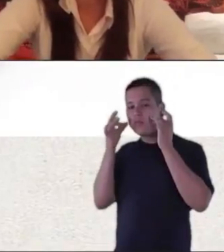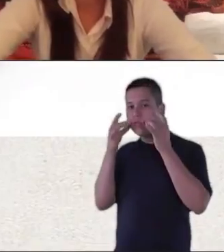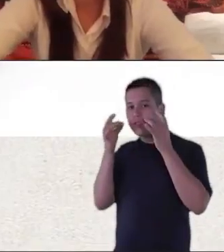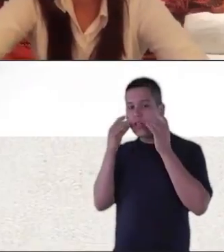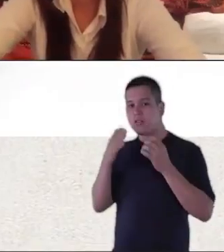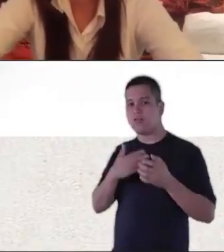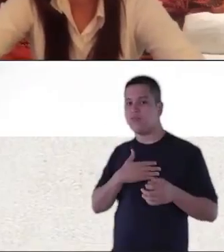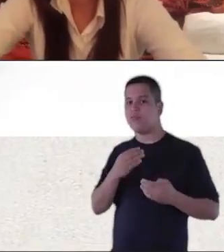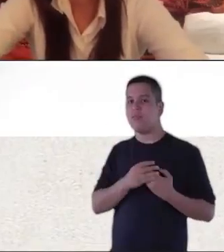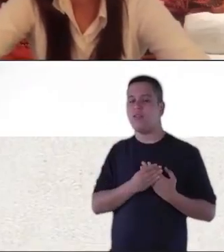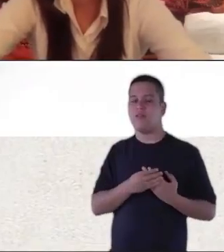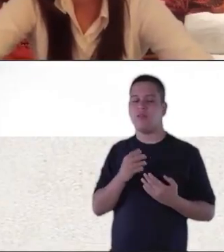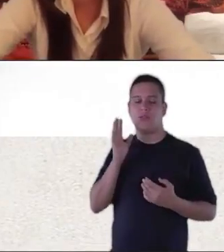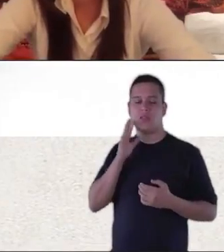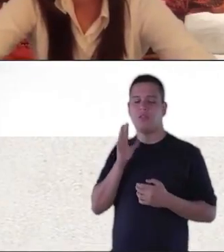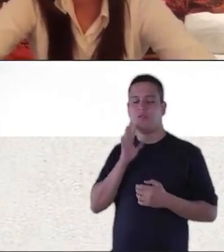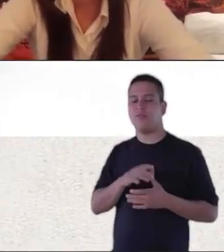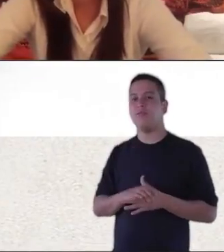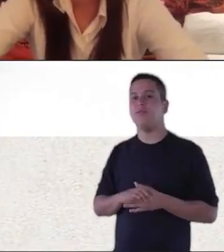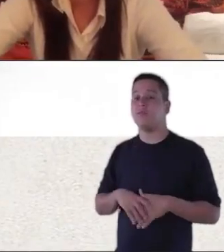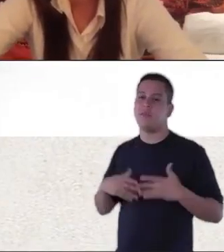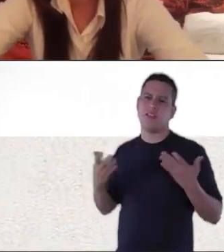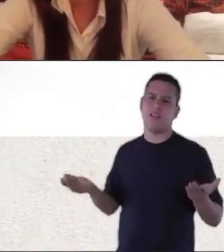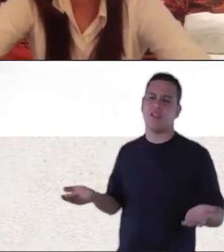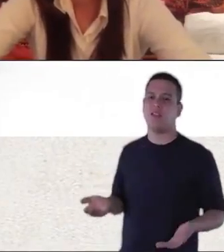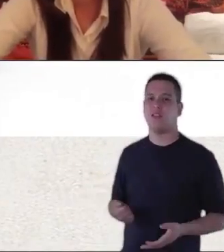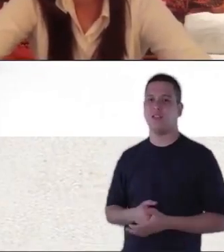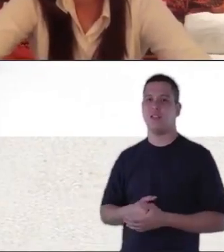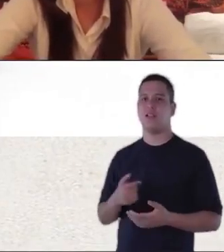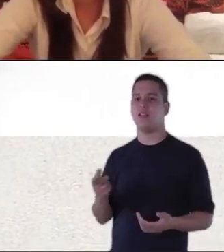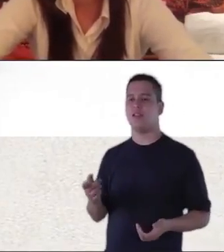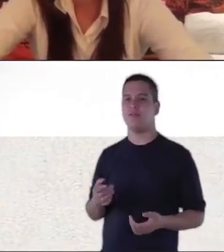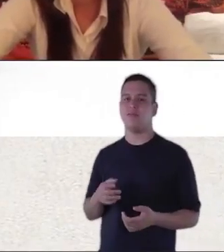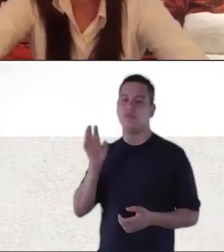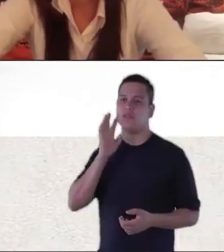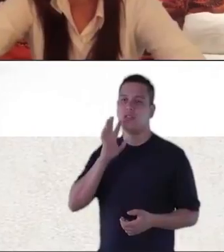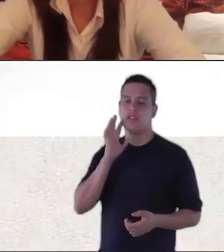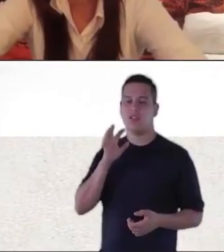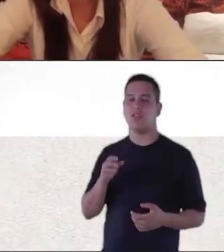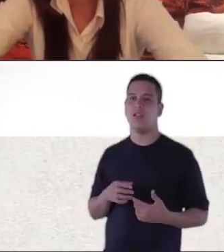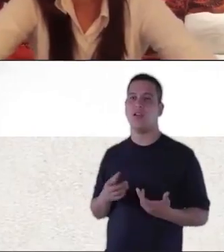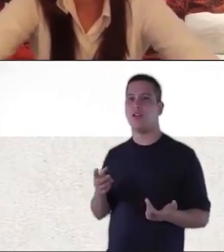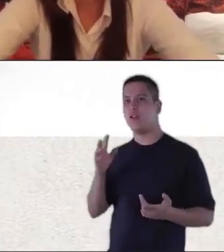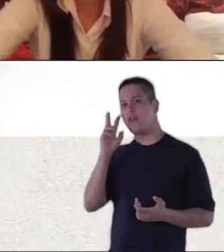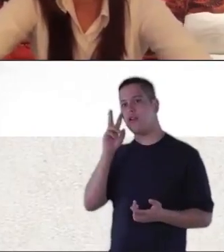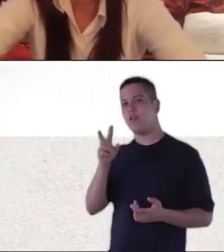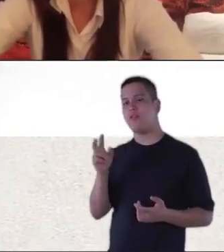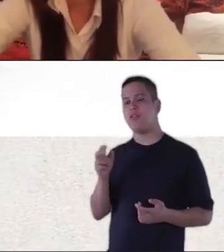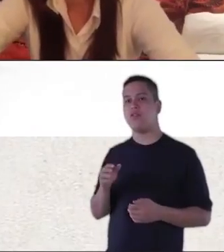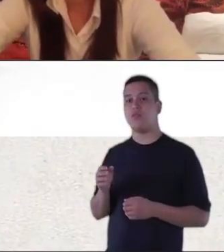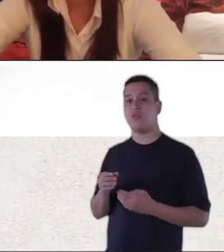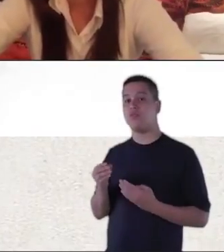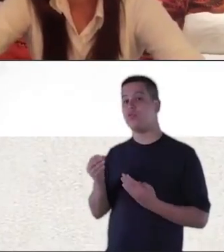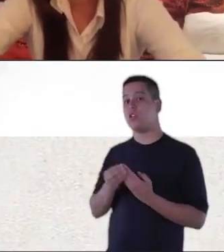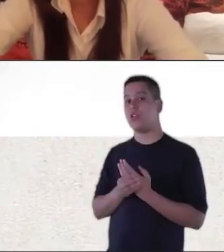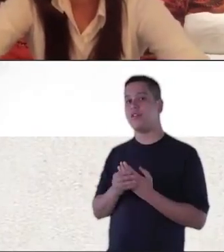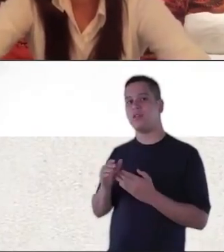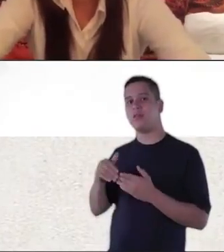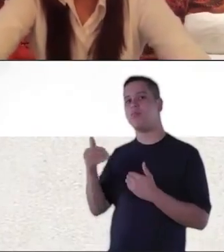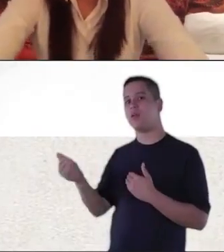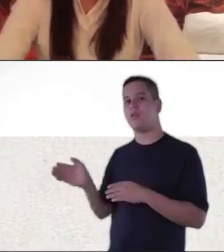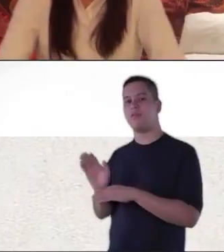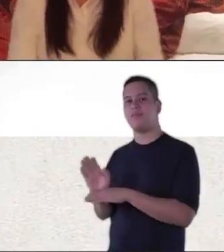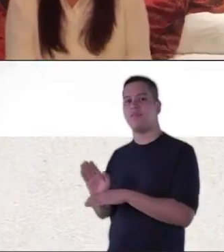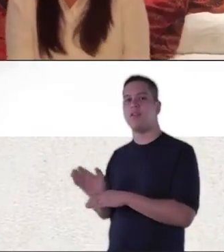legal. Mas é isso, né? Eu acho muito legal quando um livro vira um filme, uma peça, é um